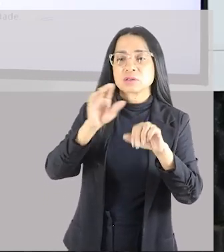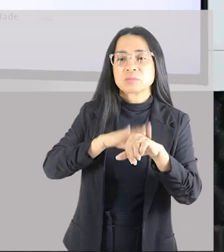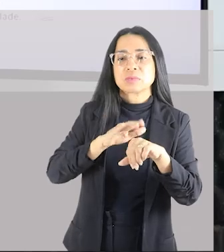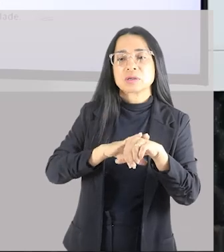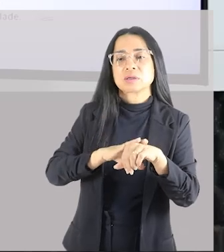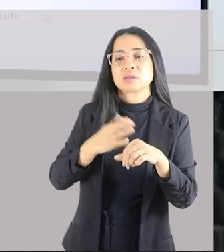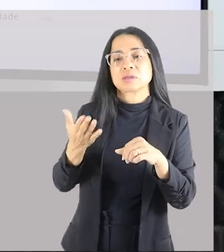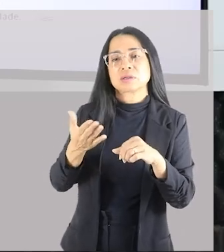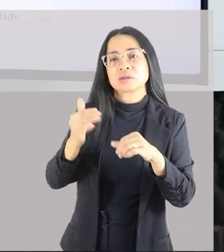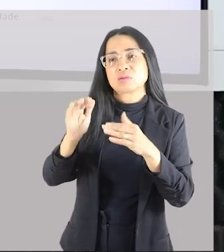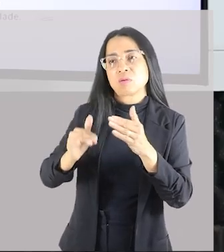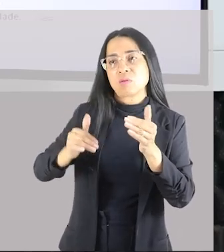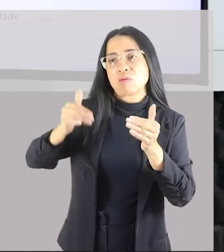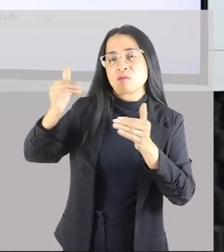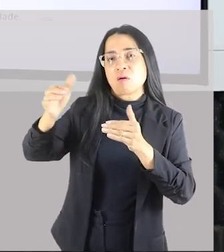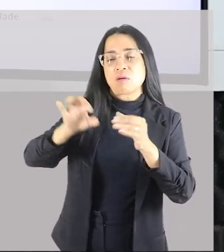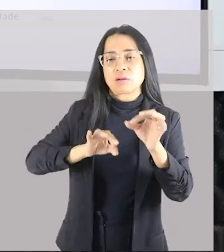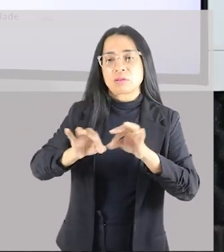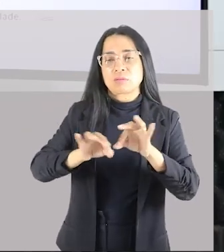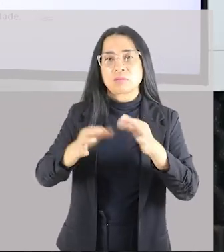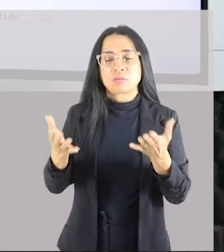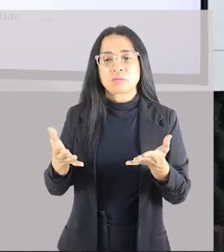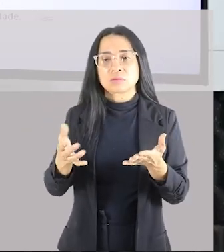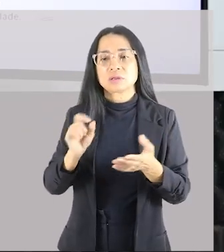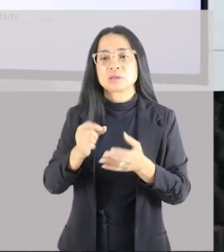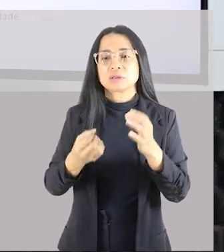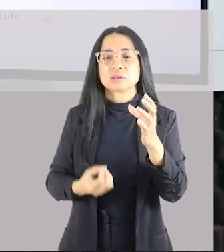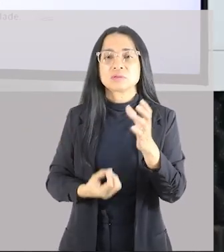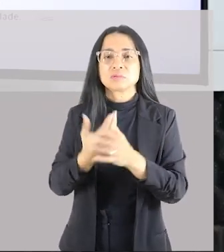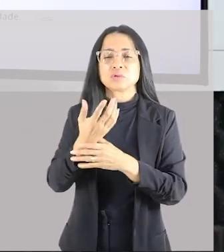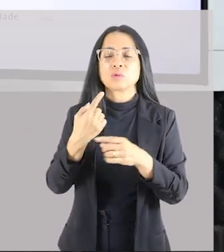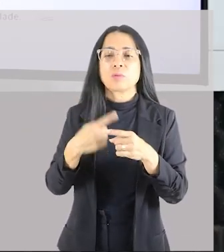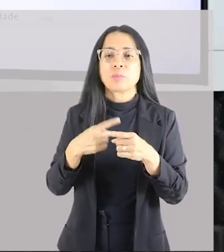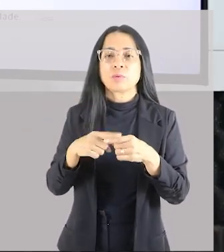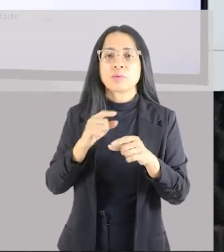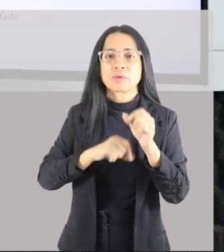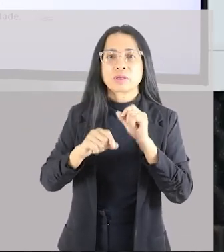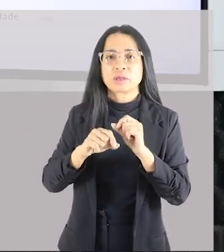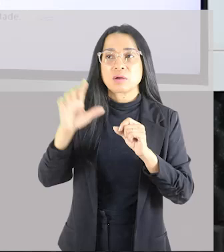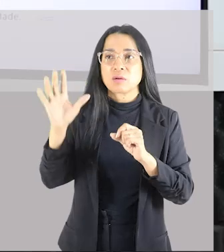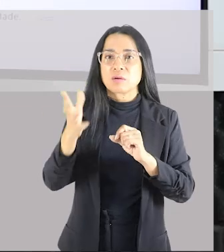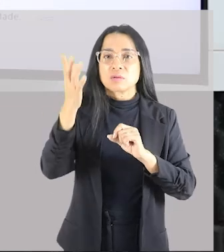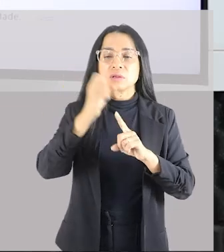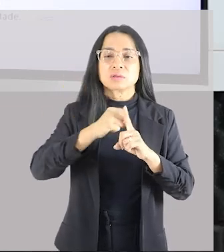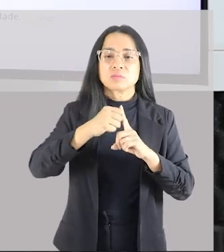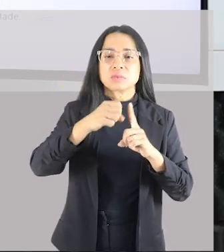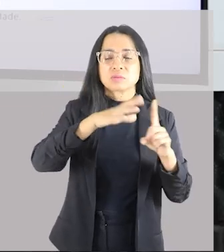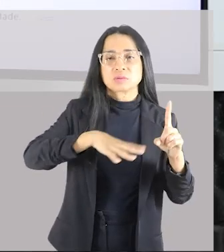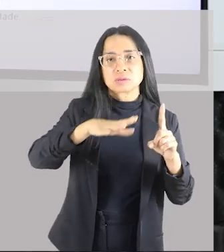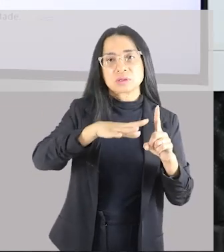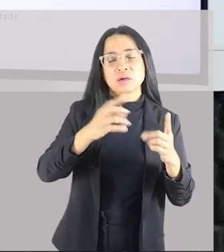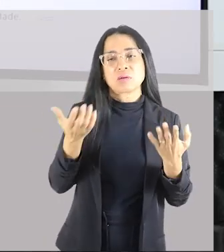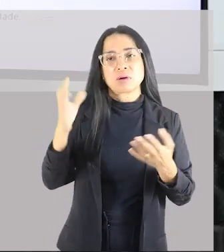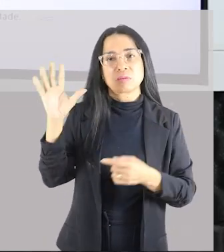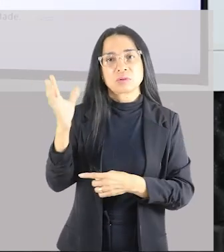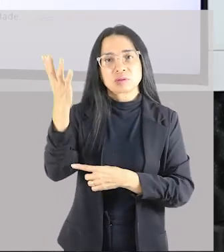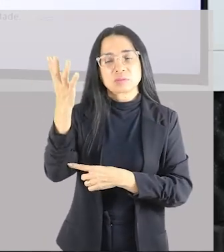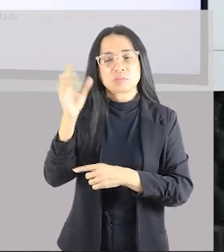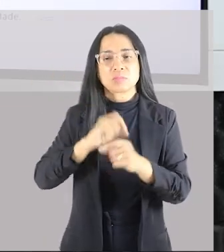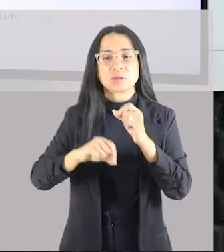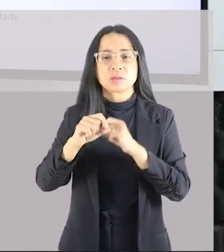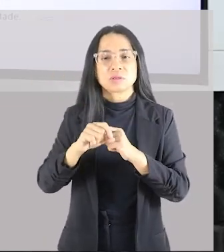ou seja, ela está fora da ordem, né? E surgiu mediante o fato social, mediante as situações que foram